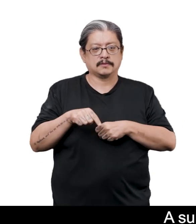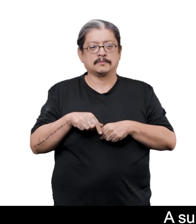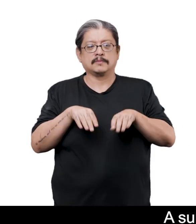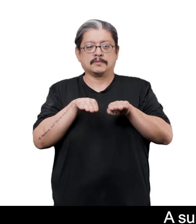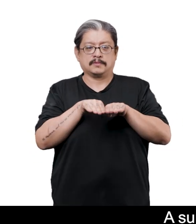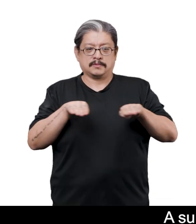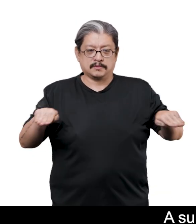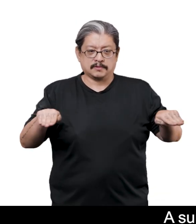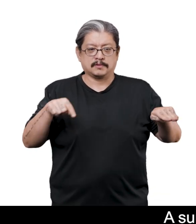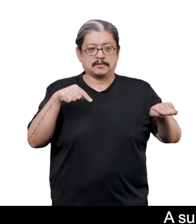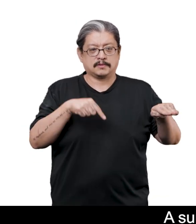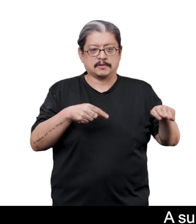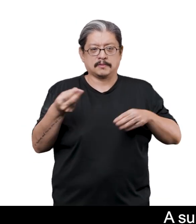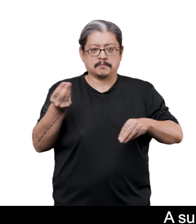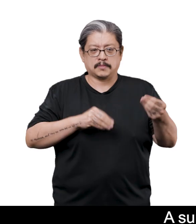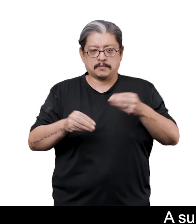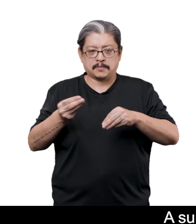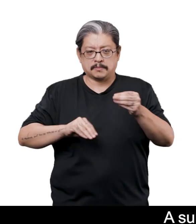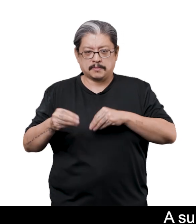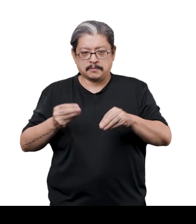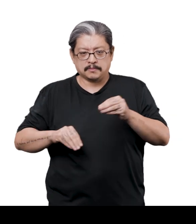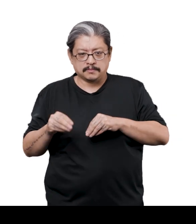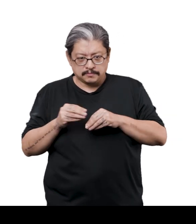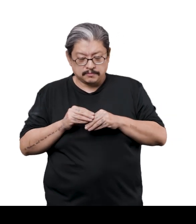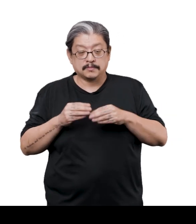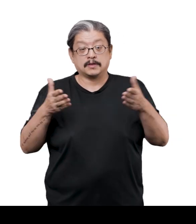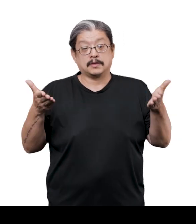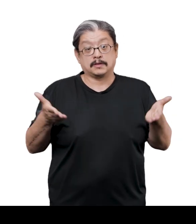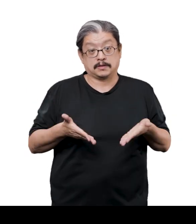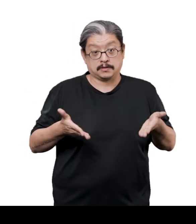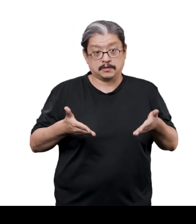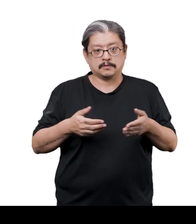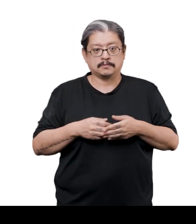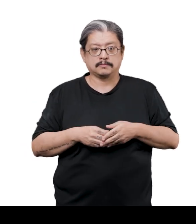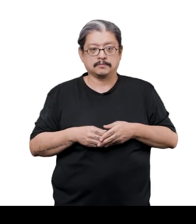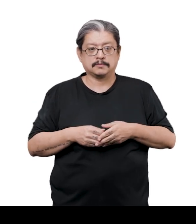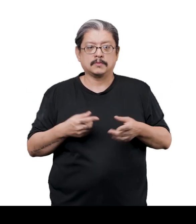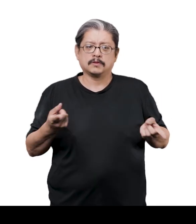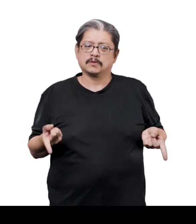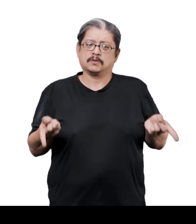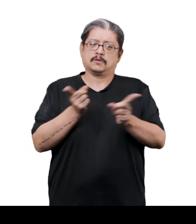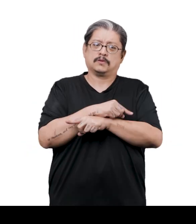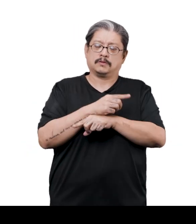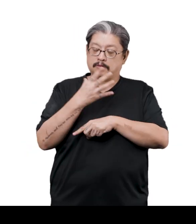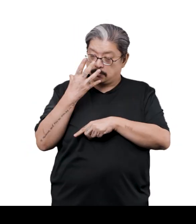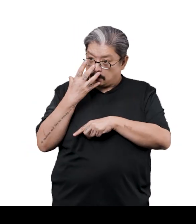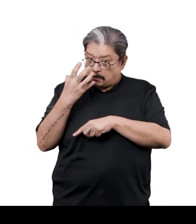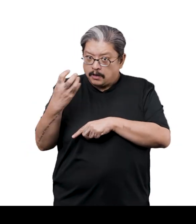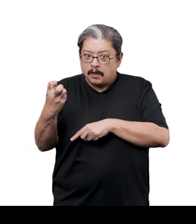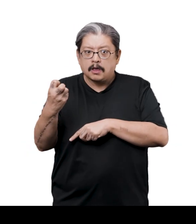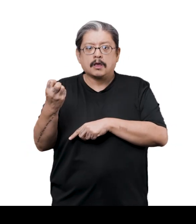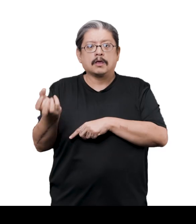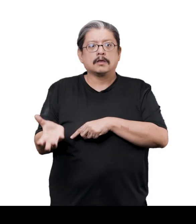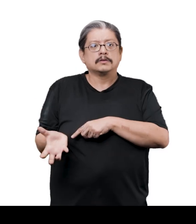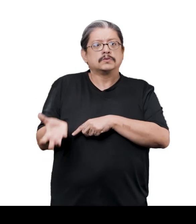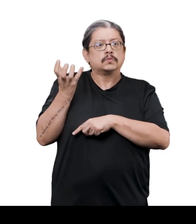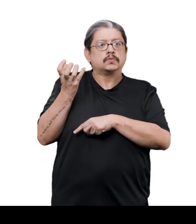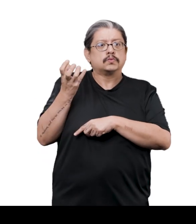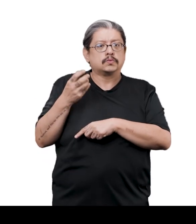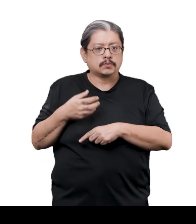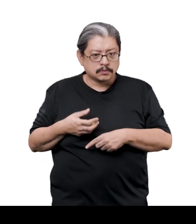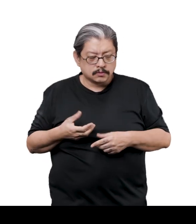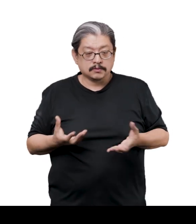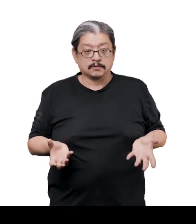obras é saturada pelo acúmulo desses elementos. Aqui, ao contrário dos tons flamejantes, o verde